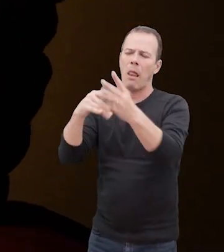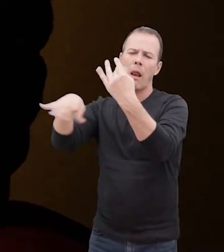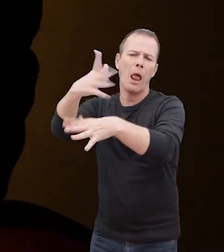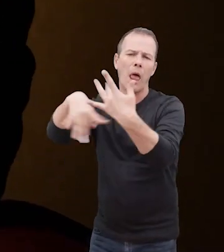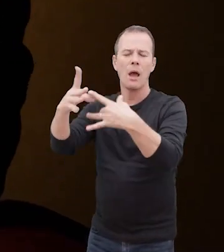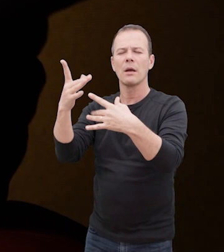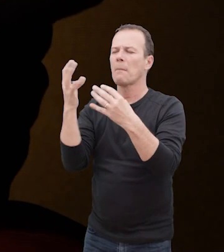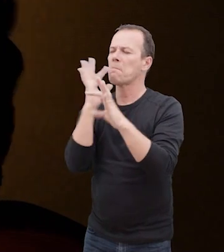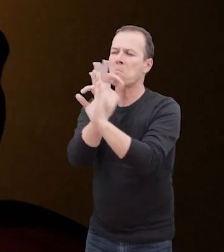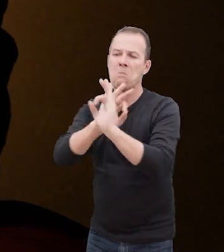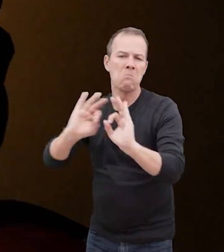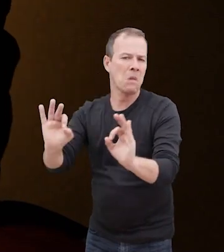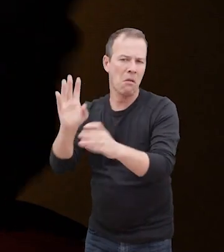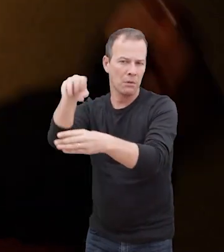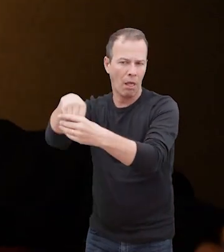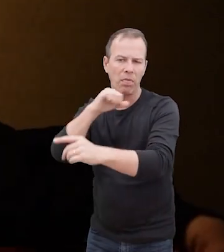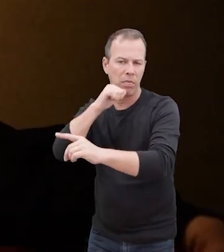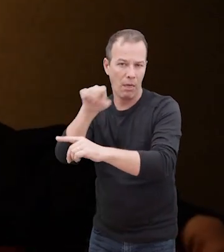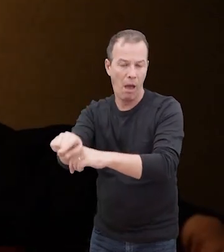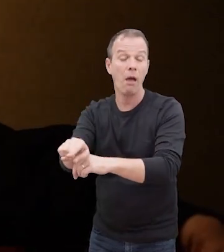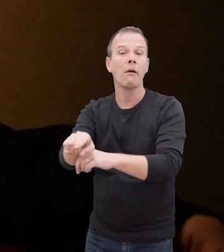maravilhosas, umas tertúlias do zero,